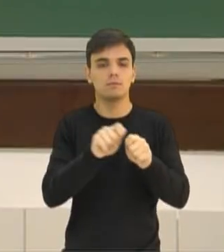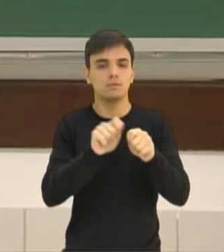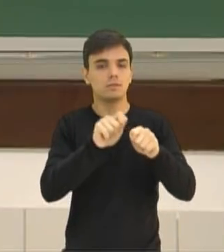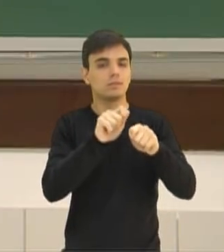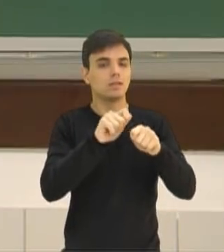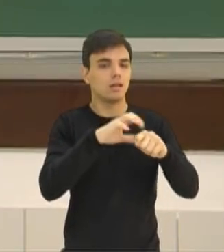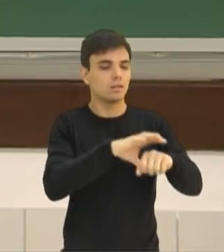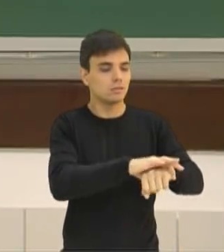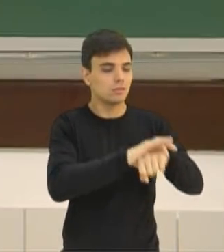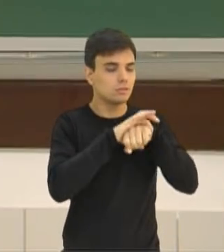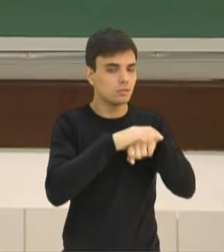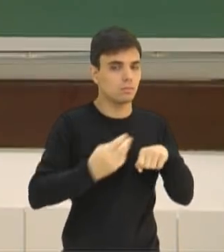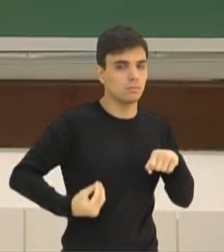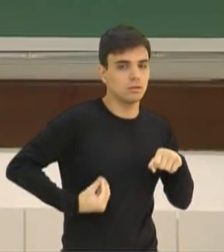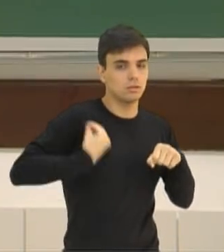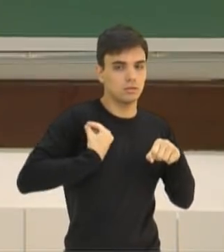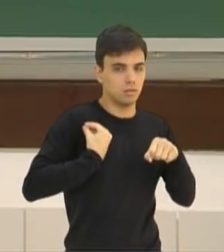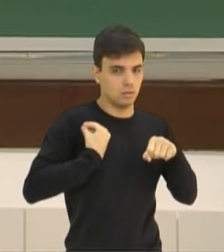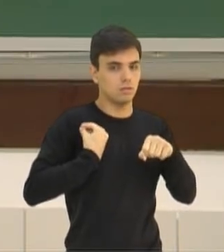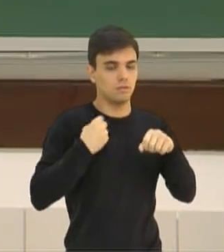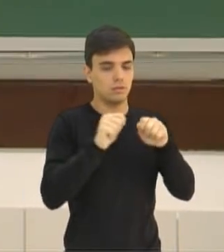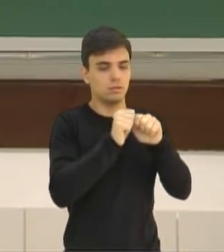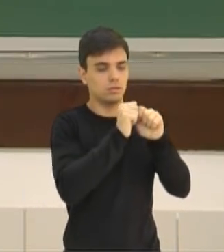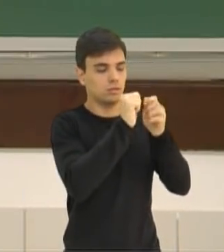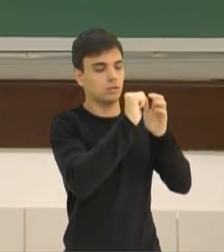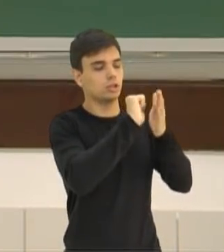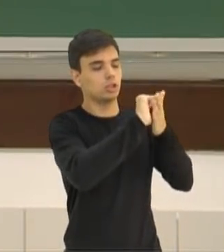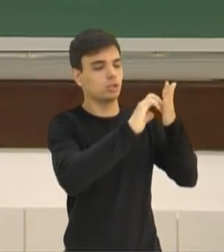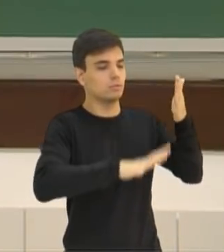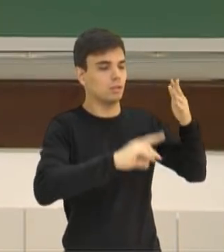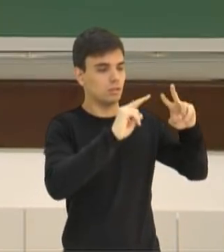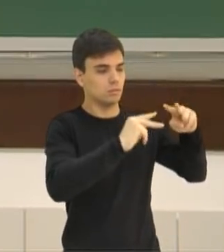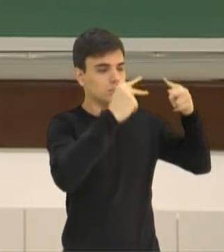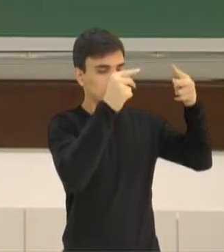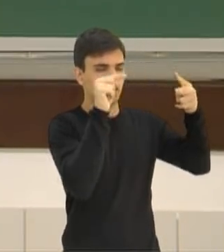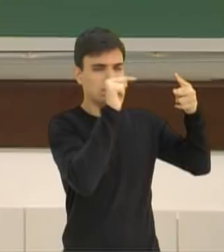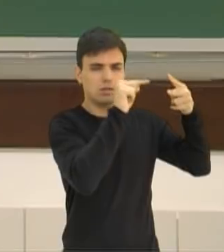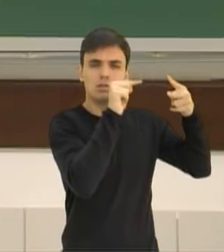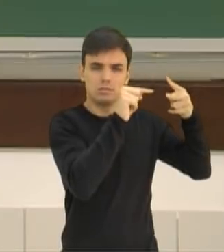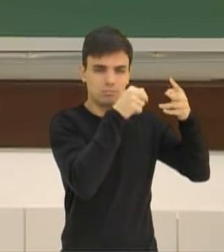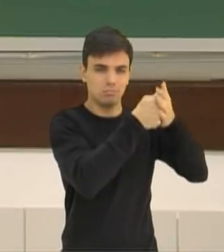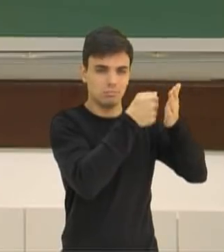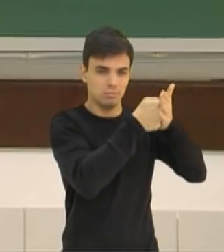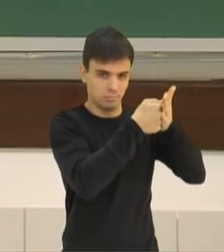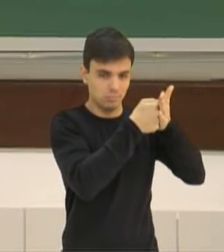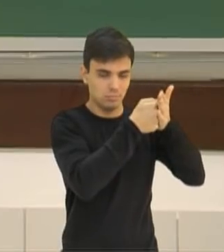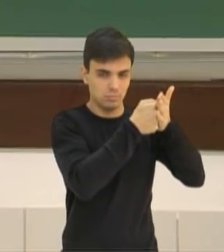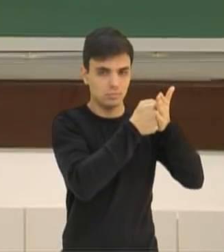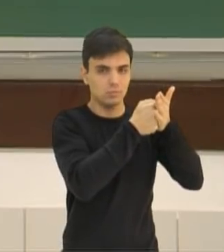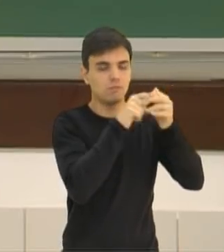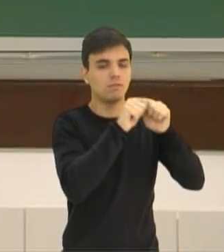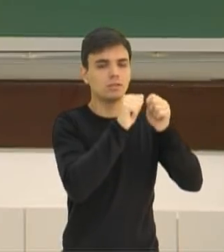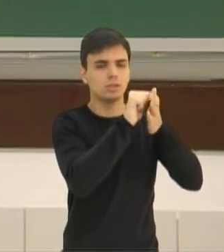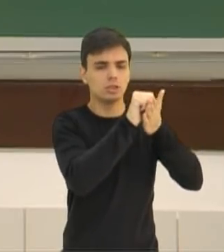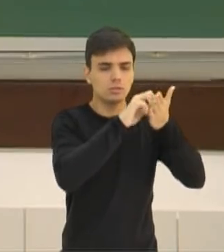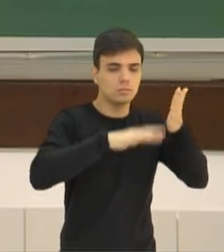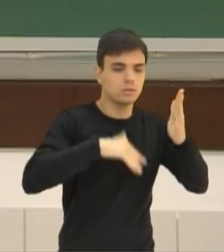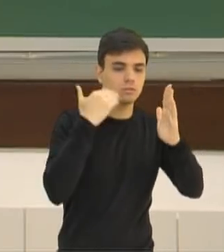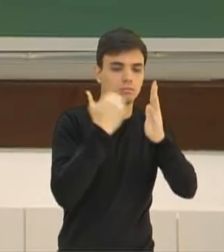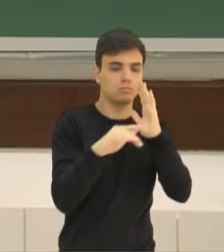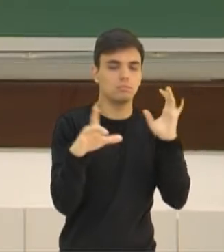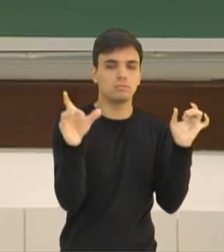da presença através da realização da atividade obrigatória no link número 1. Então, entrou no link número 1, realiza a atividade,